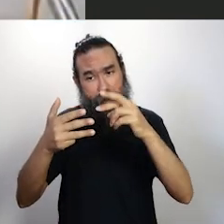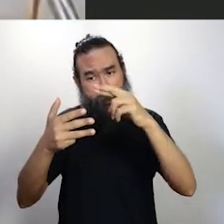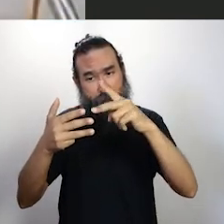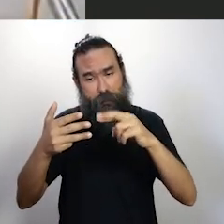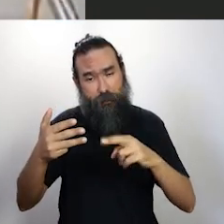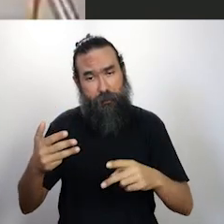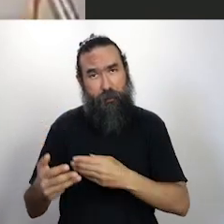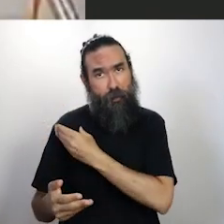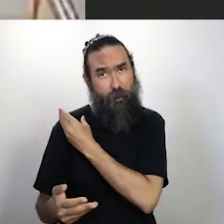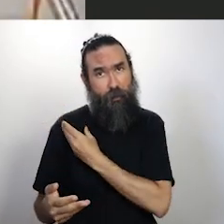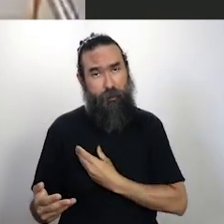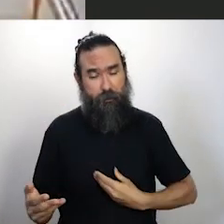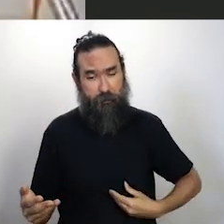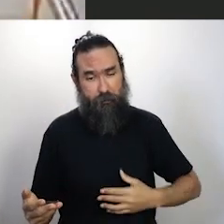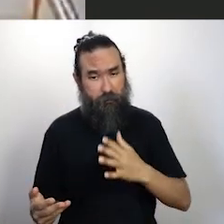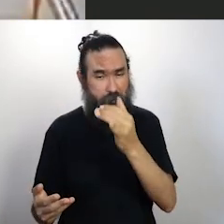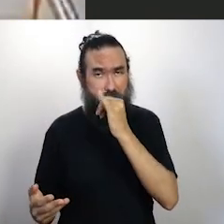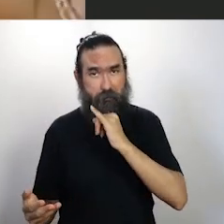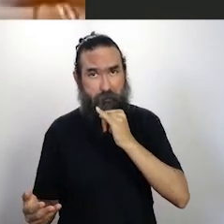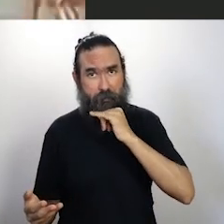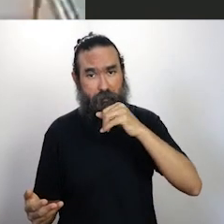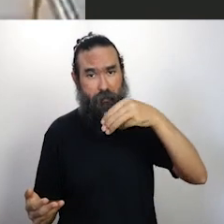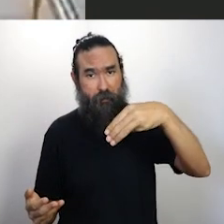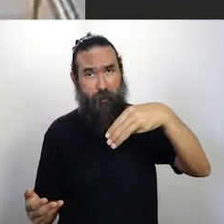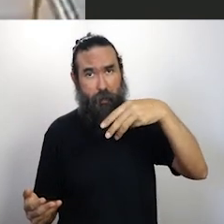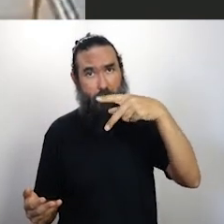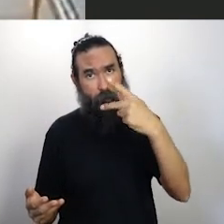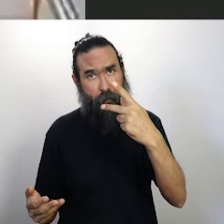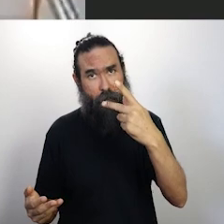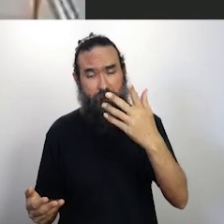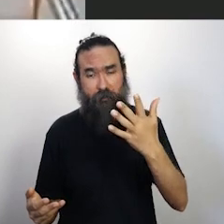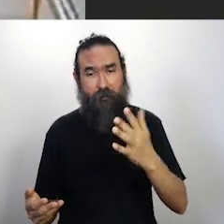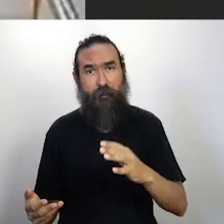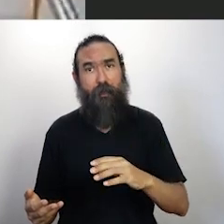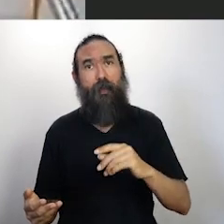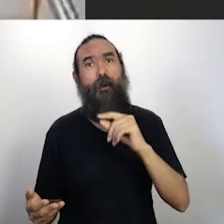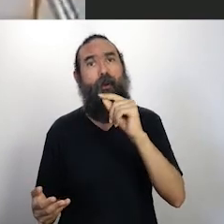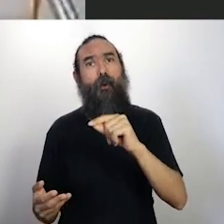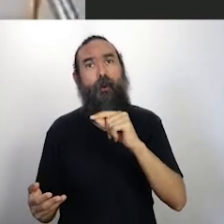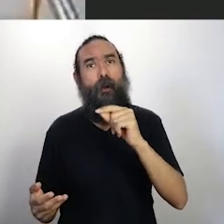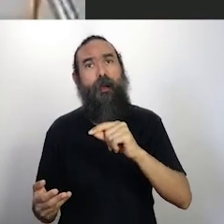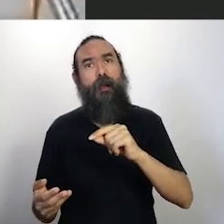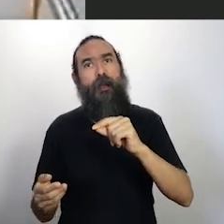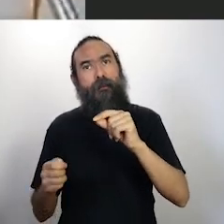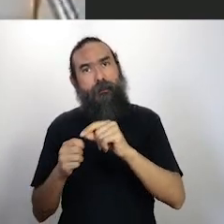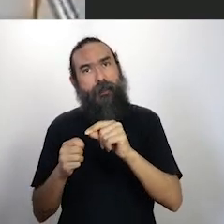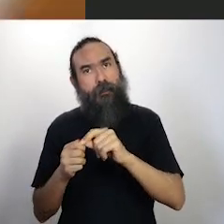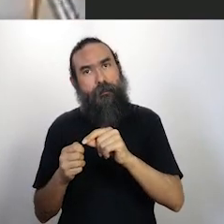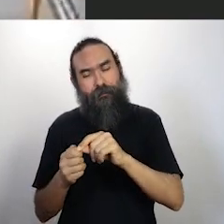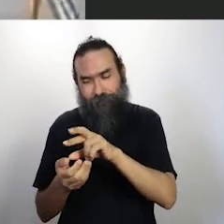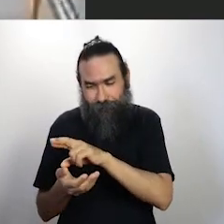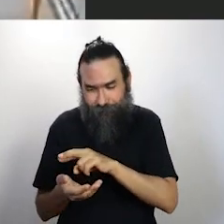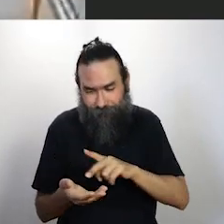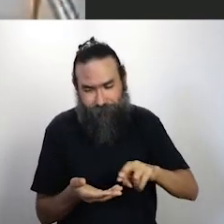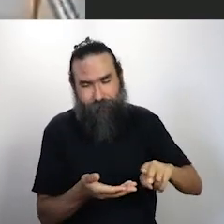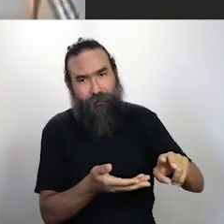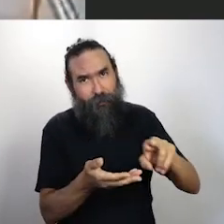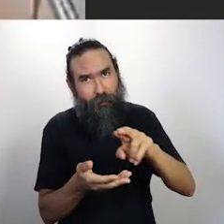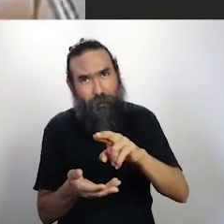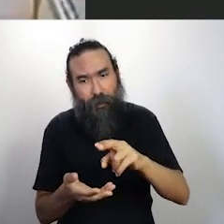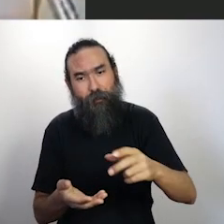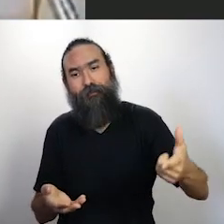e né com o Ministério Público foram feitos um conjunto de mediações para se chegar a esse resultado